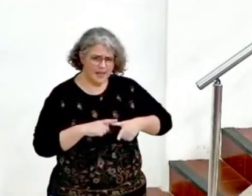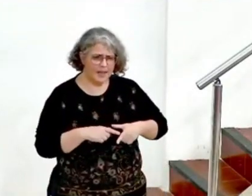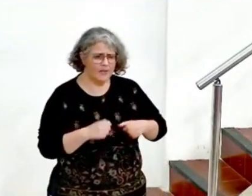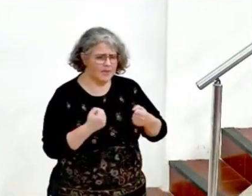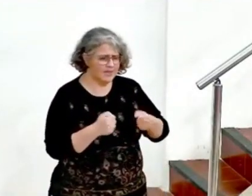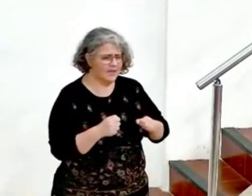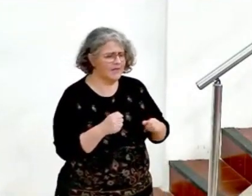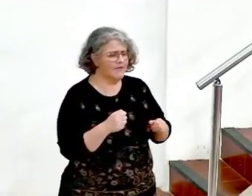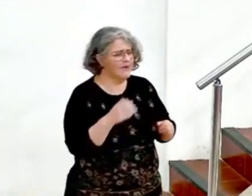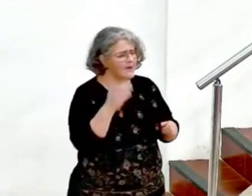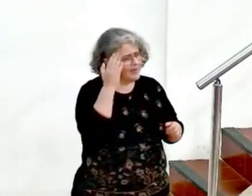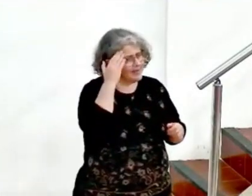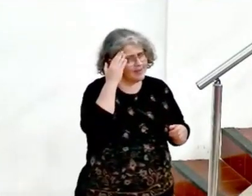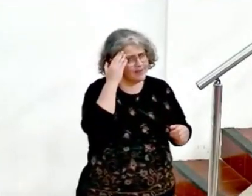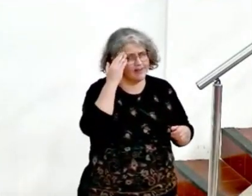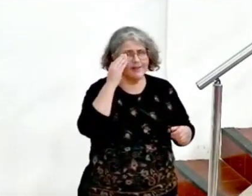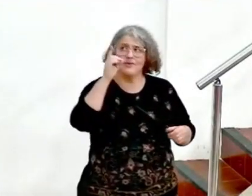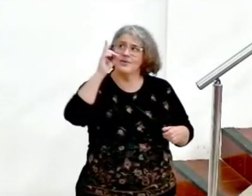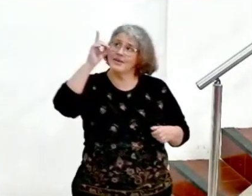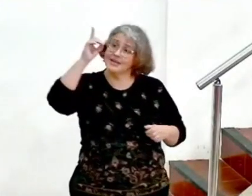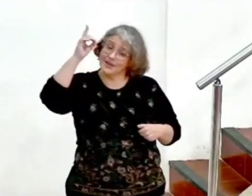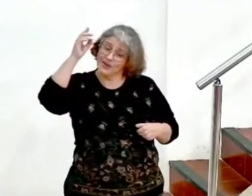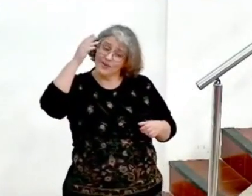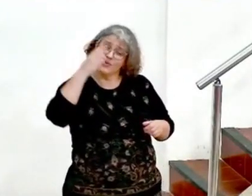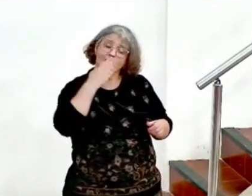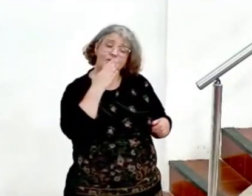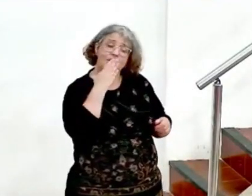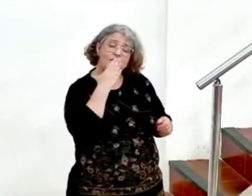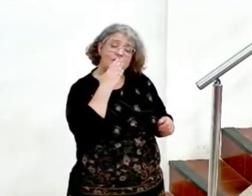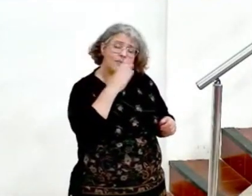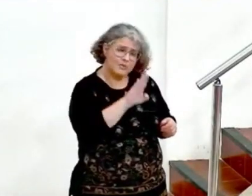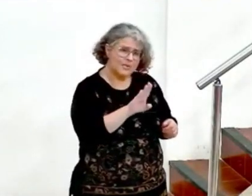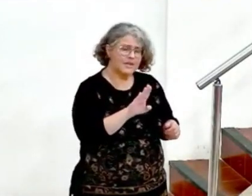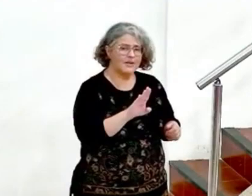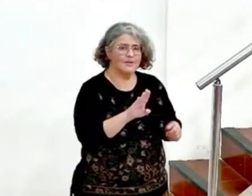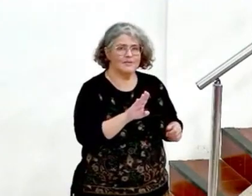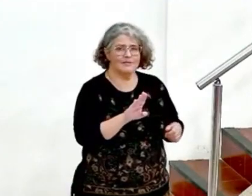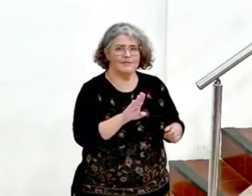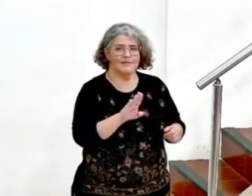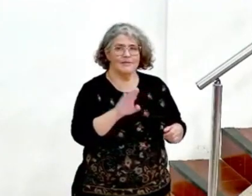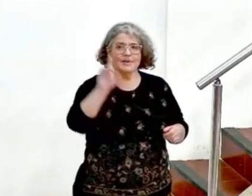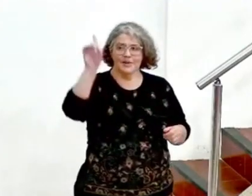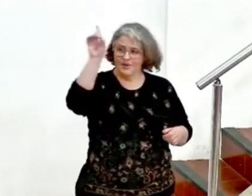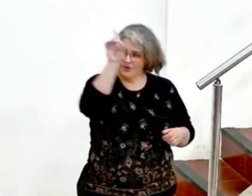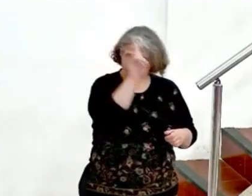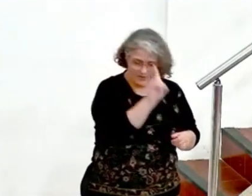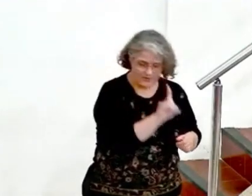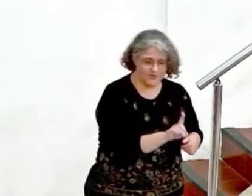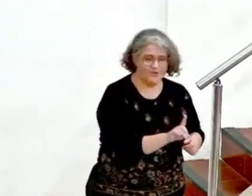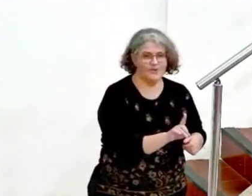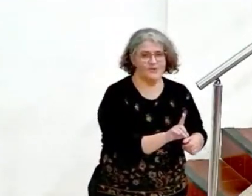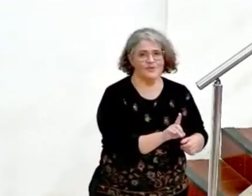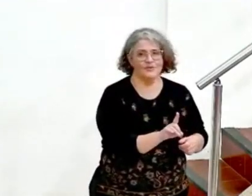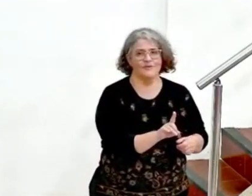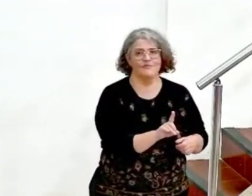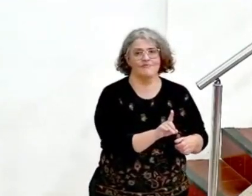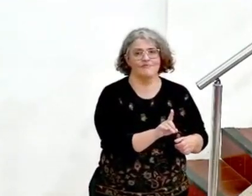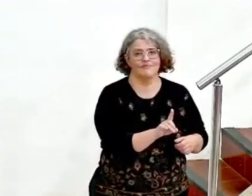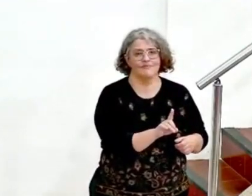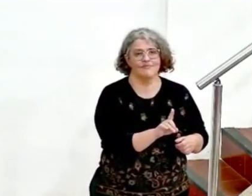Deus que prometeu em Gênesis 3:15, aquele que viria para pisar na cabeça da serpente, de